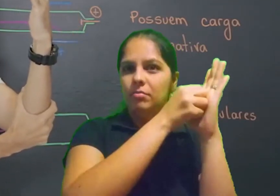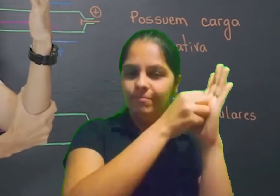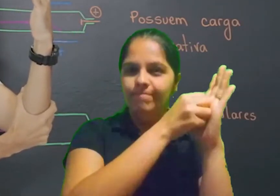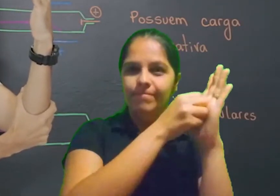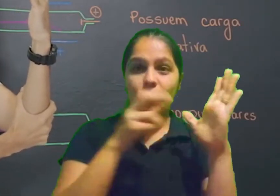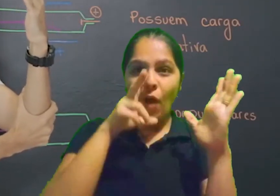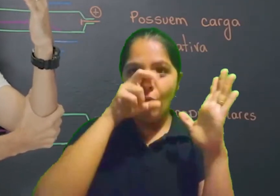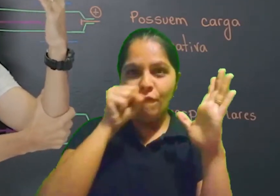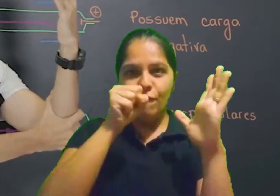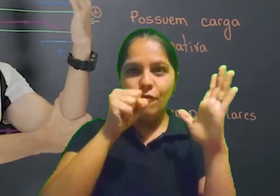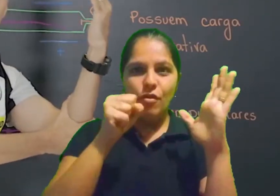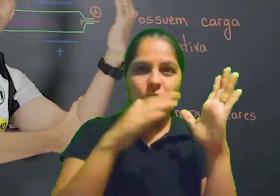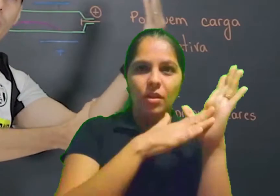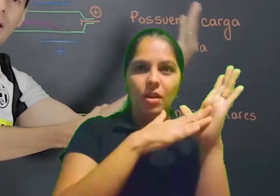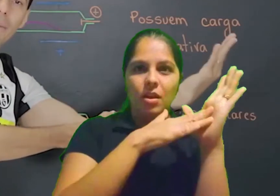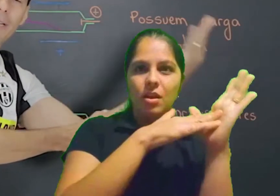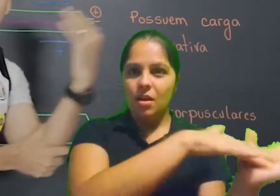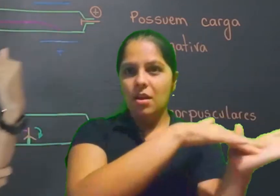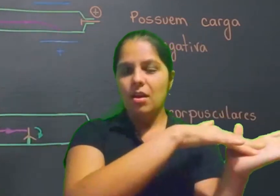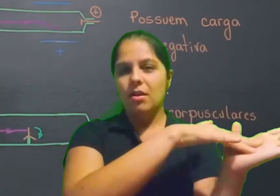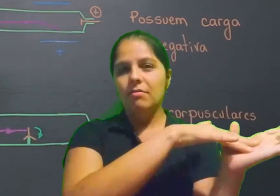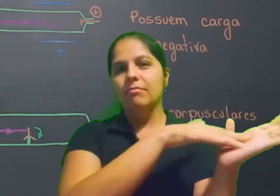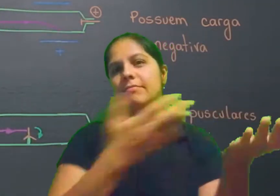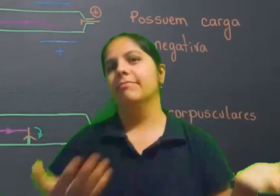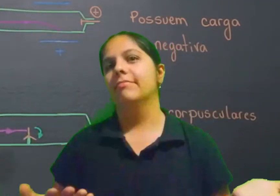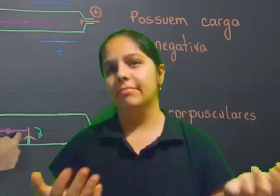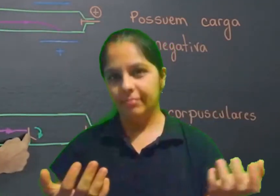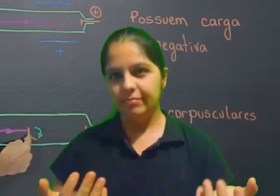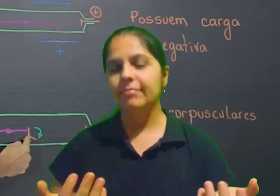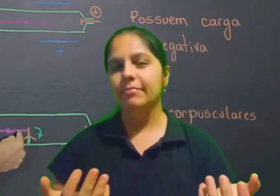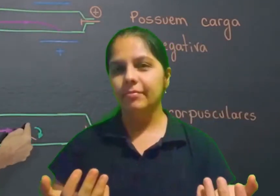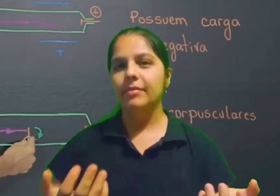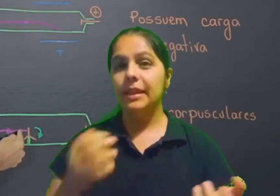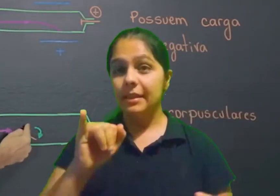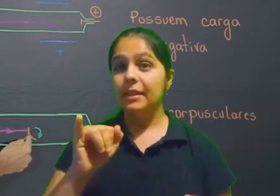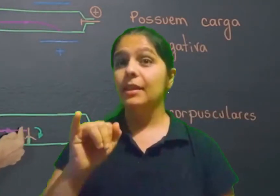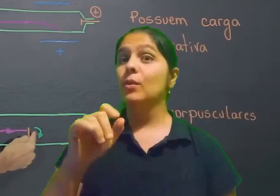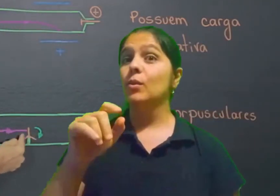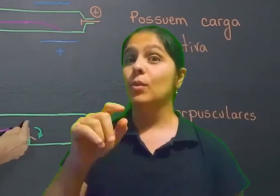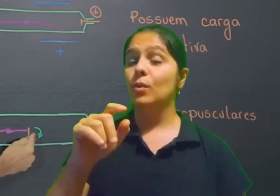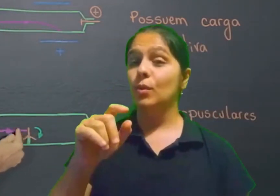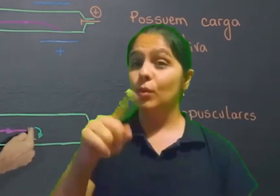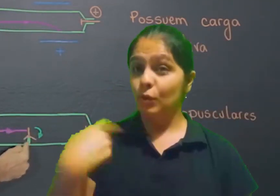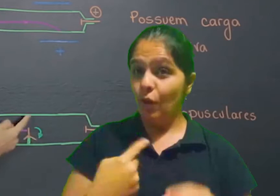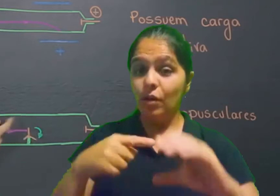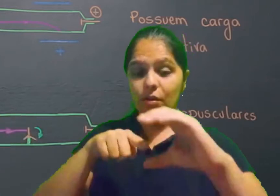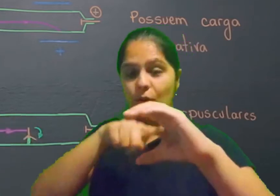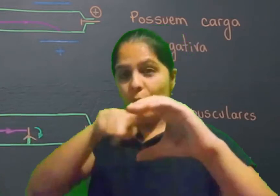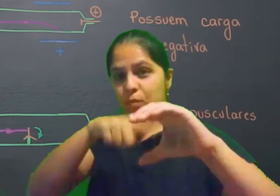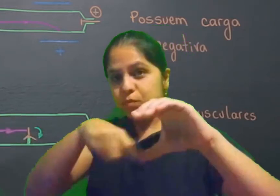uma força sobre minha mão e minha mão vai ser empurrada para trás. Se o nosso moinho